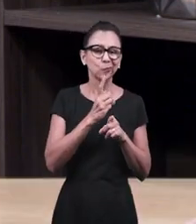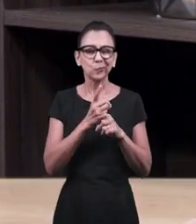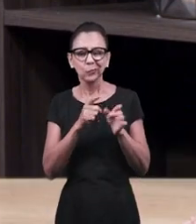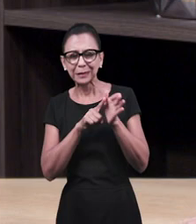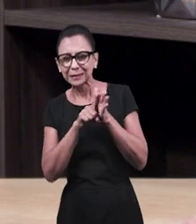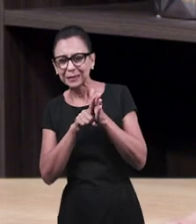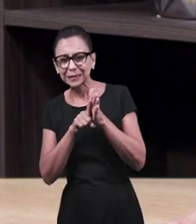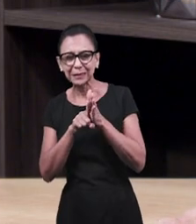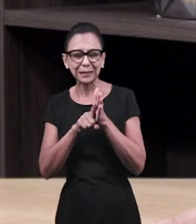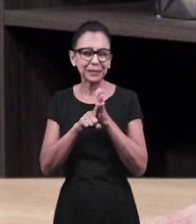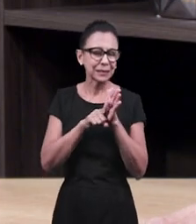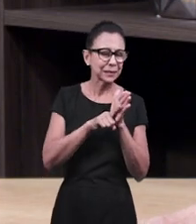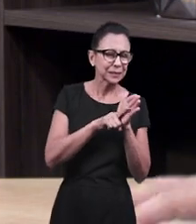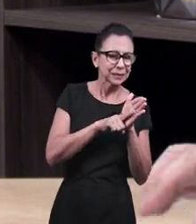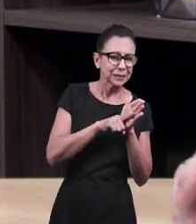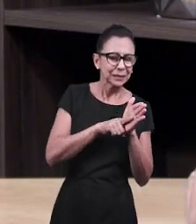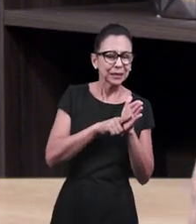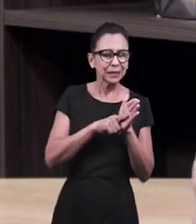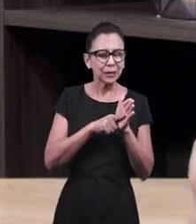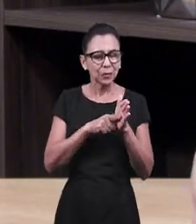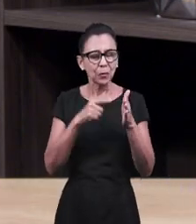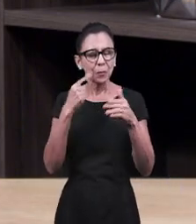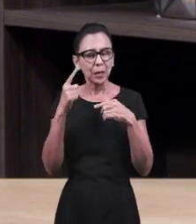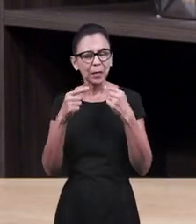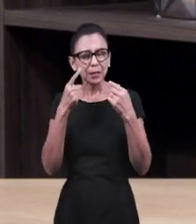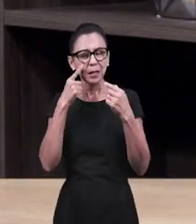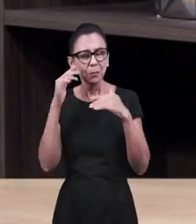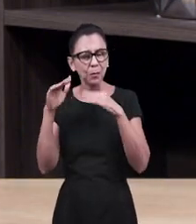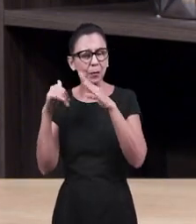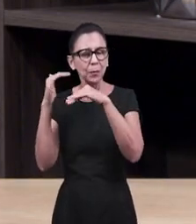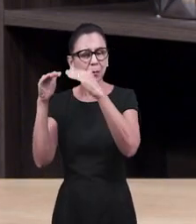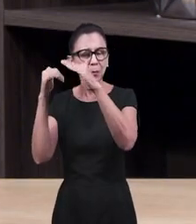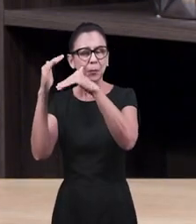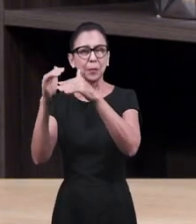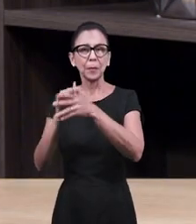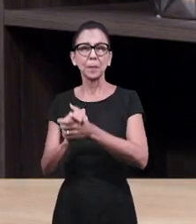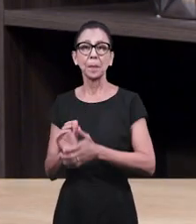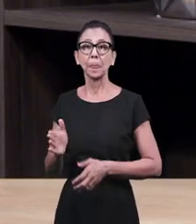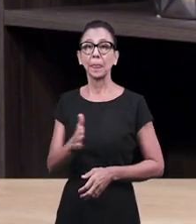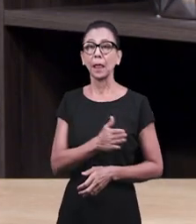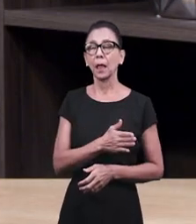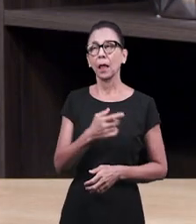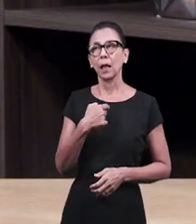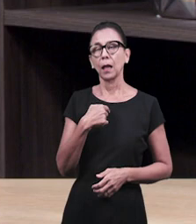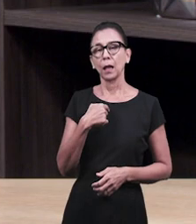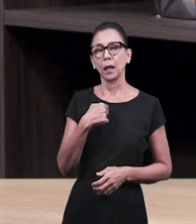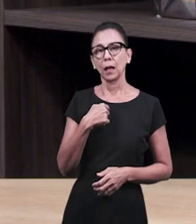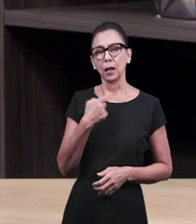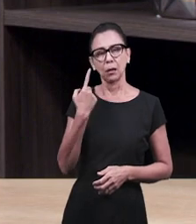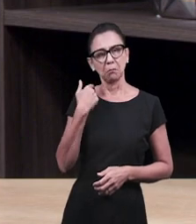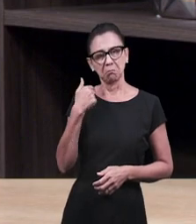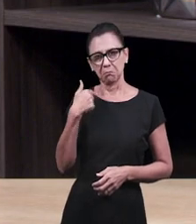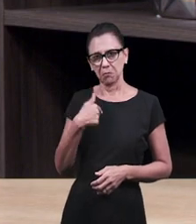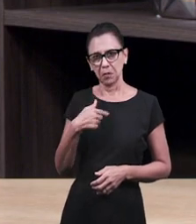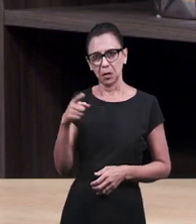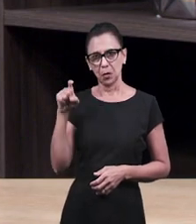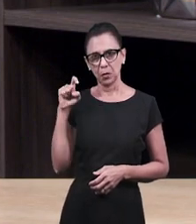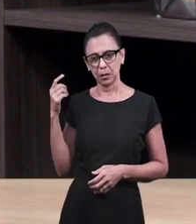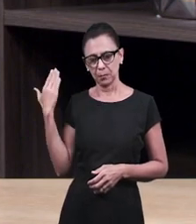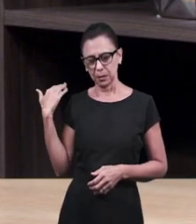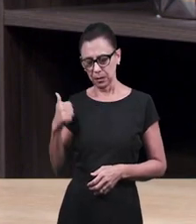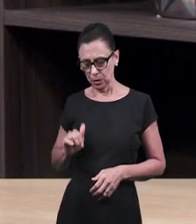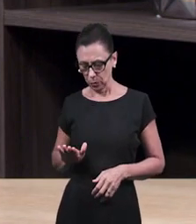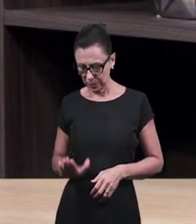de descobertas, em que as coisas estão se tornando mais claras. Aliás, uma vez eu ouvi, ainda criança, uma mensagem,